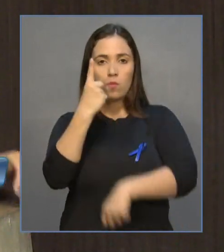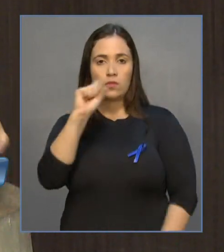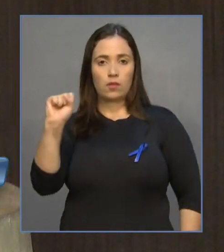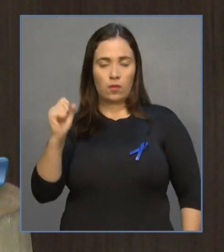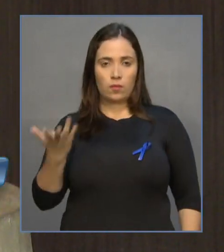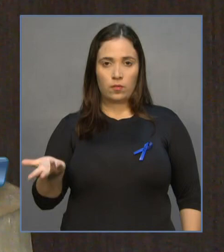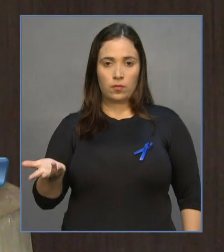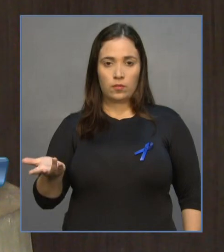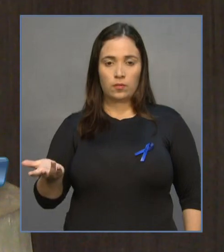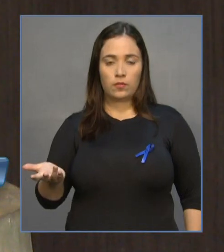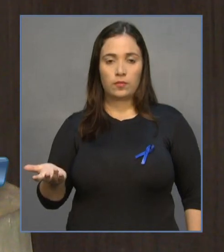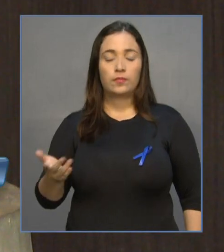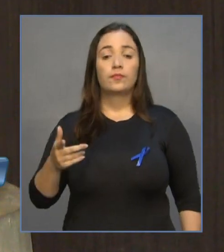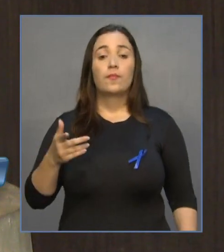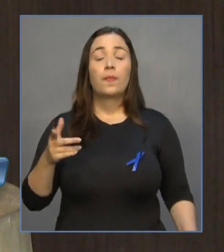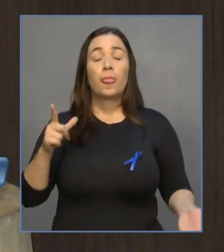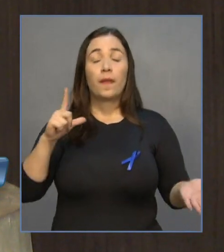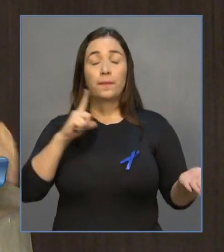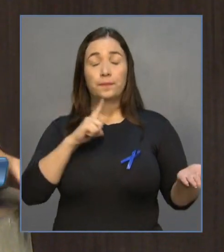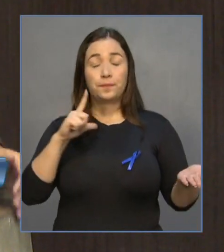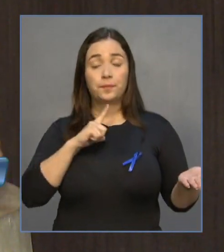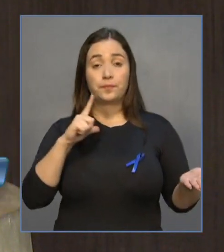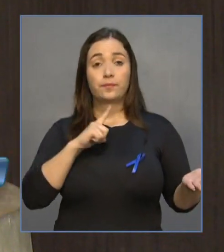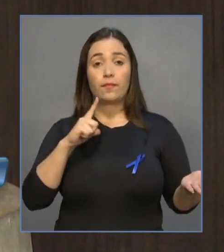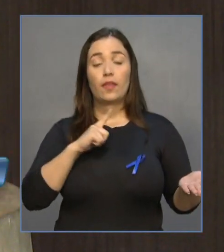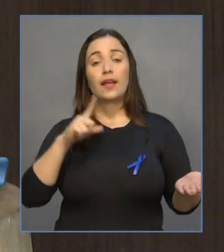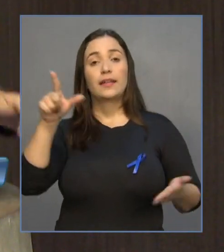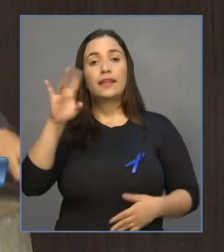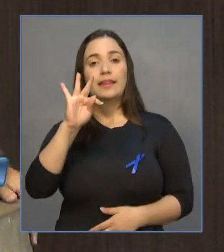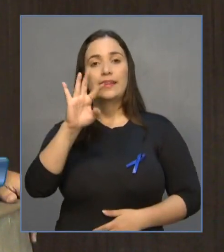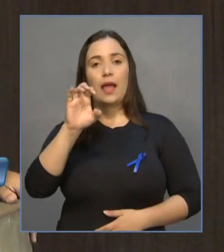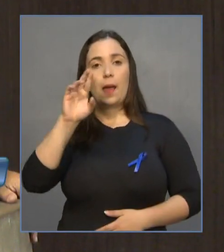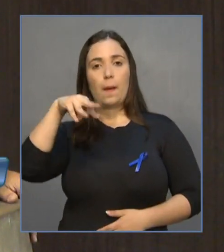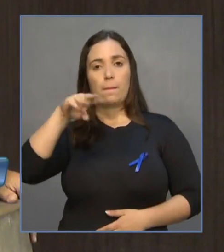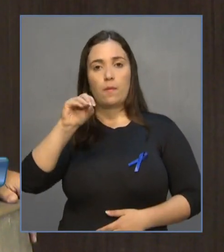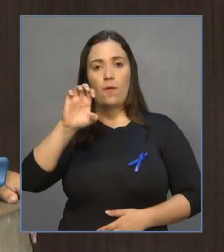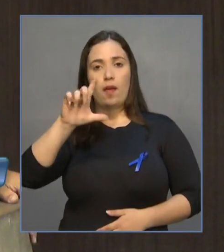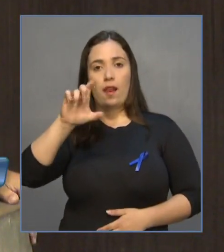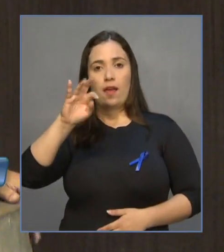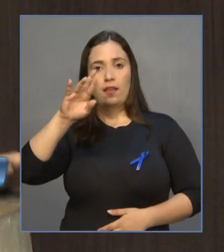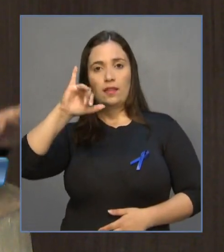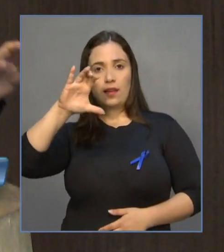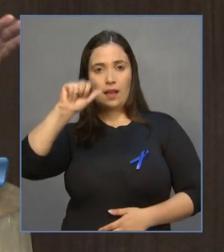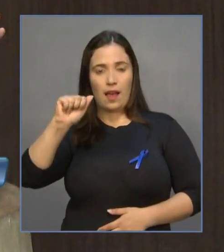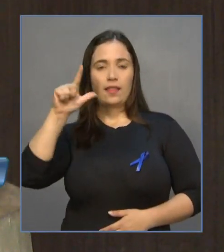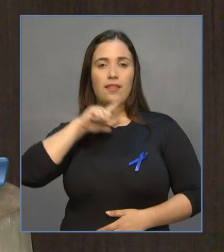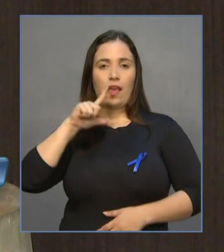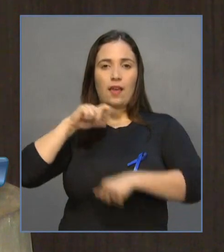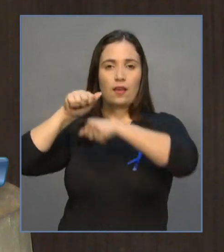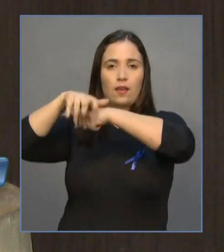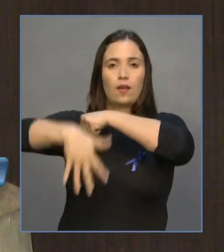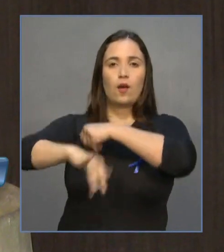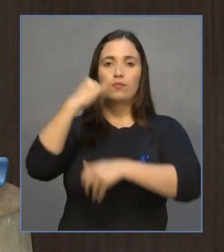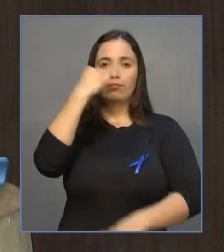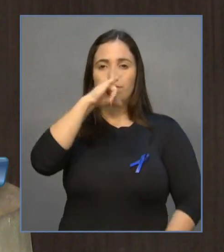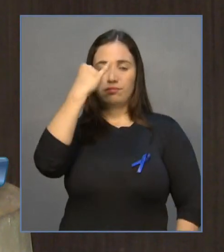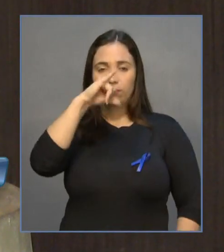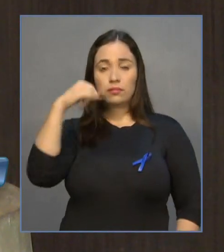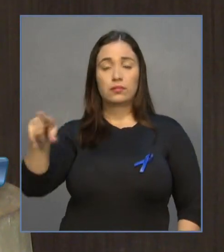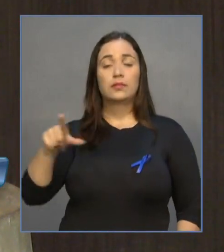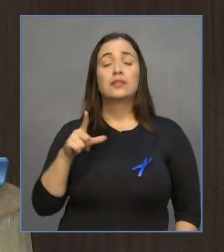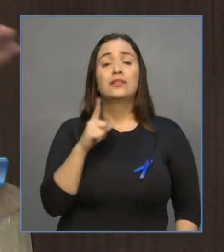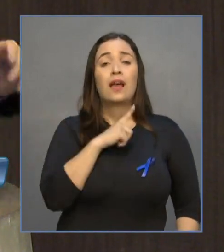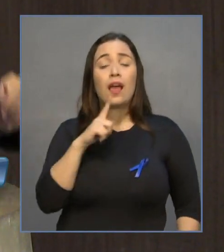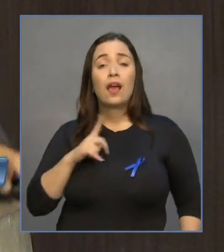metade disso. As duas outorgas para as duas termoelétricas, mais 700 litros por segundo. Ou seja, só